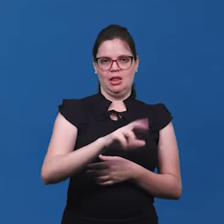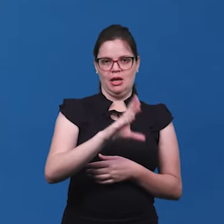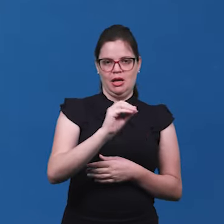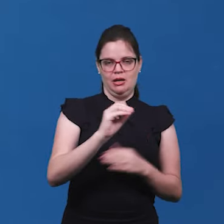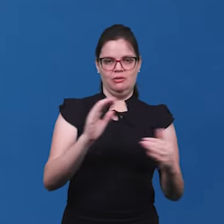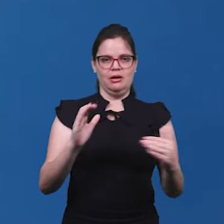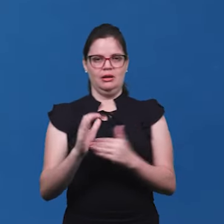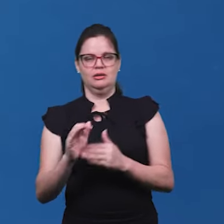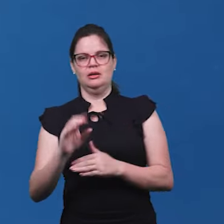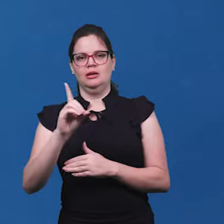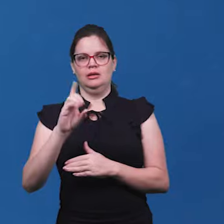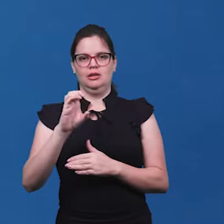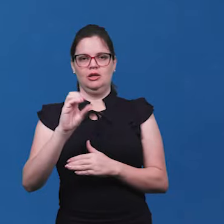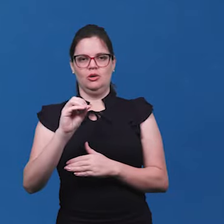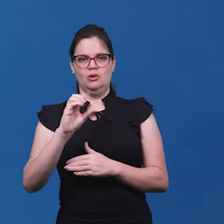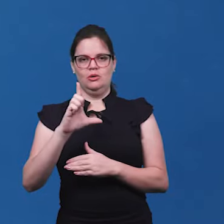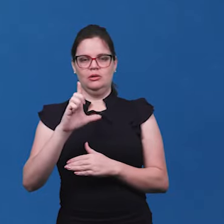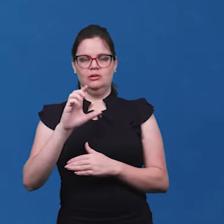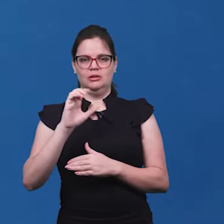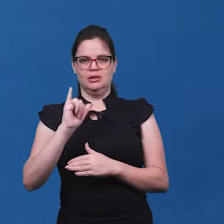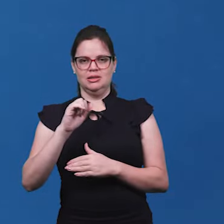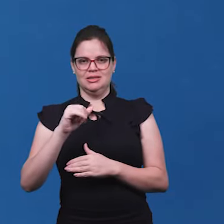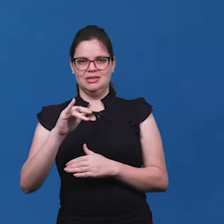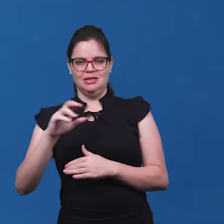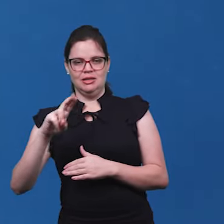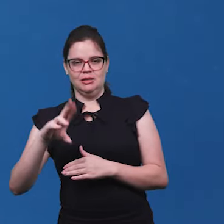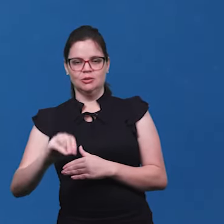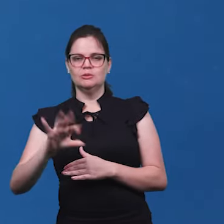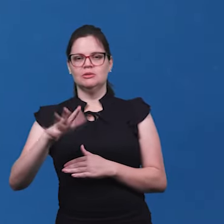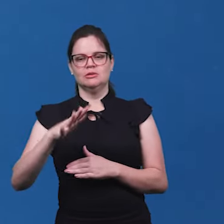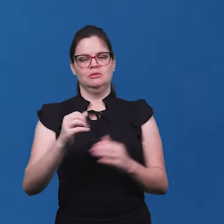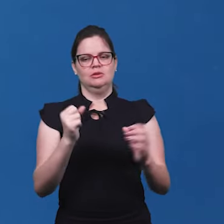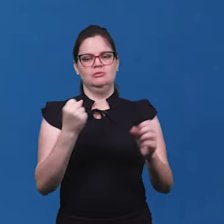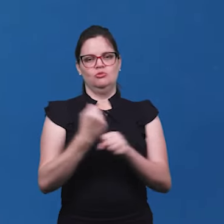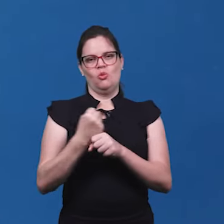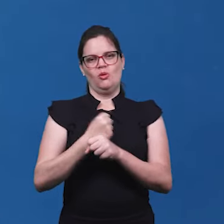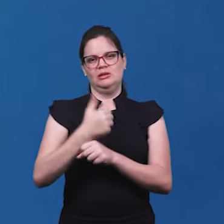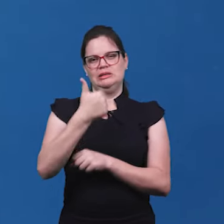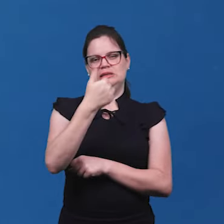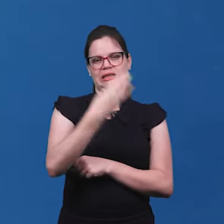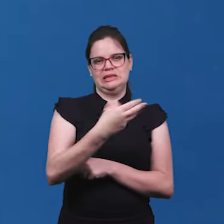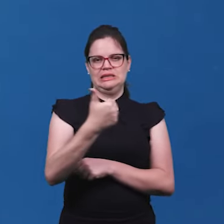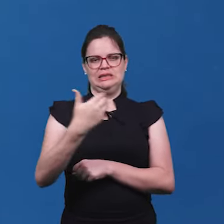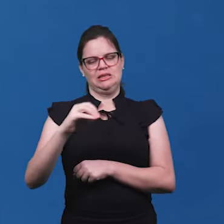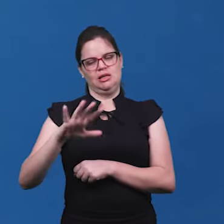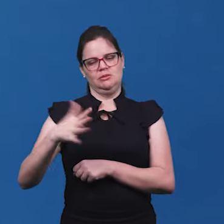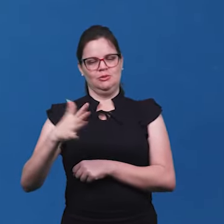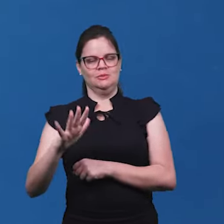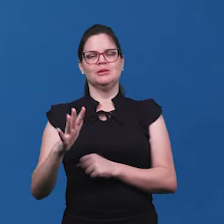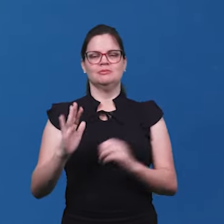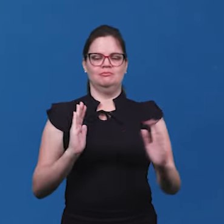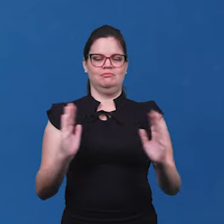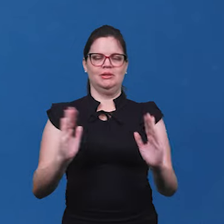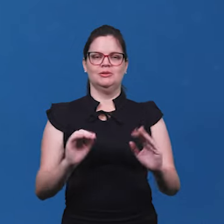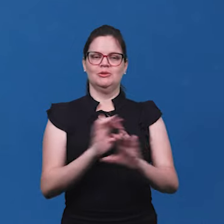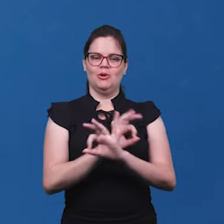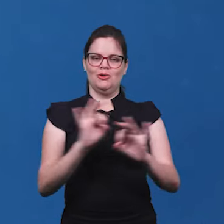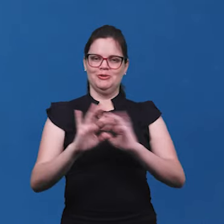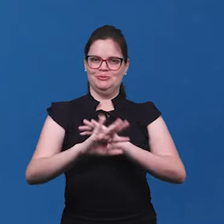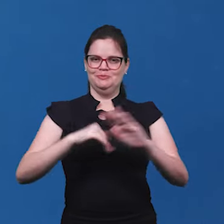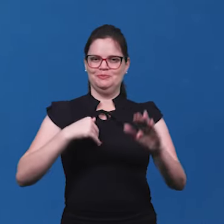Nero e indo até Diocleciano e Galério, lá pelo ano 310, 311. Muito bem colocado a